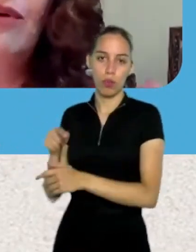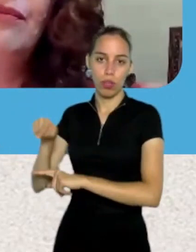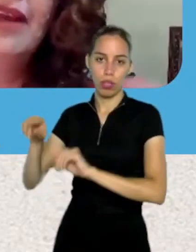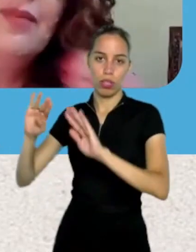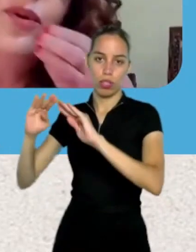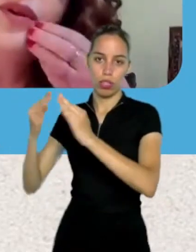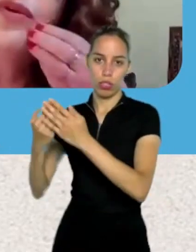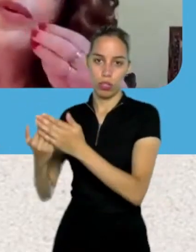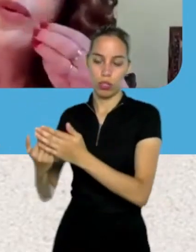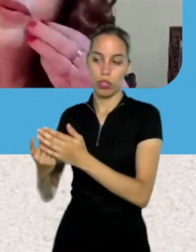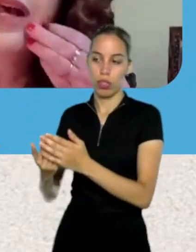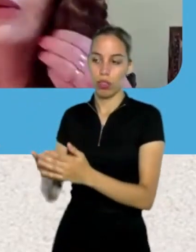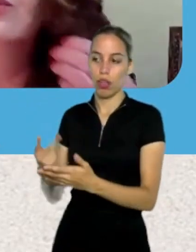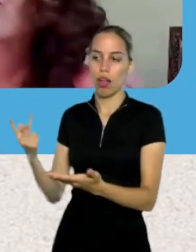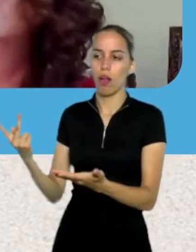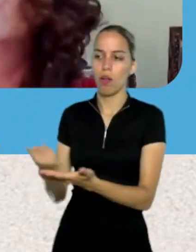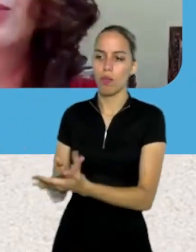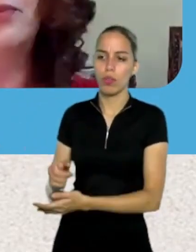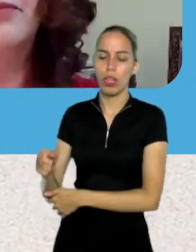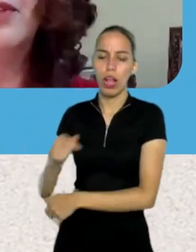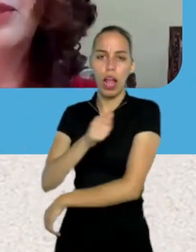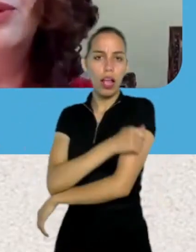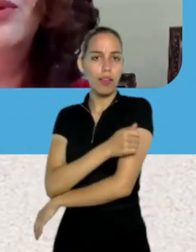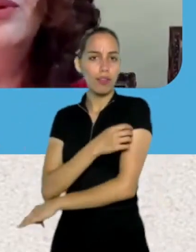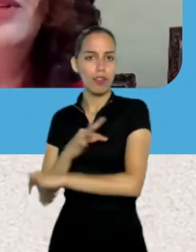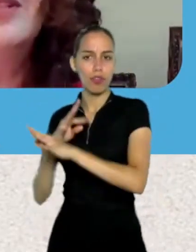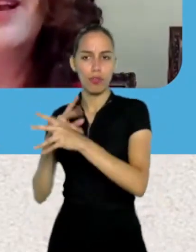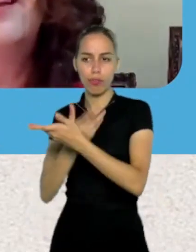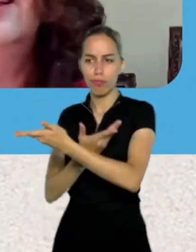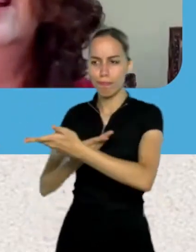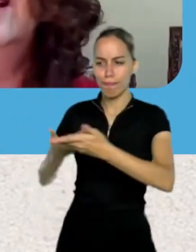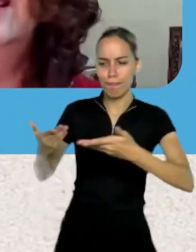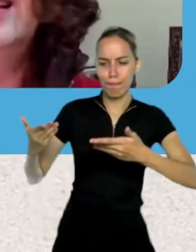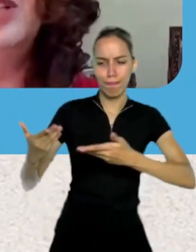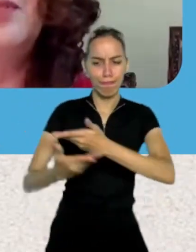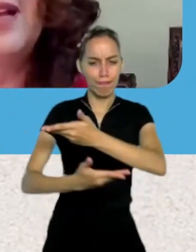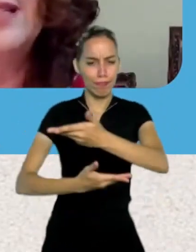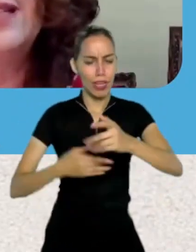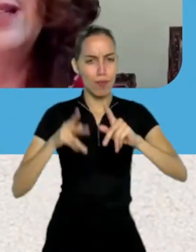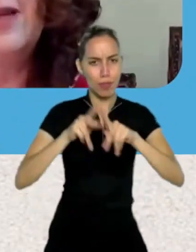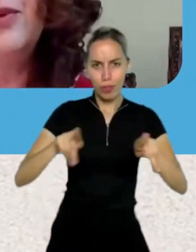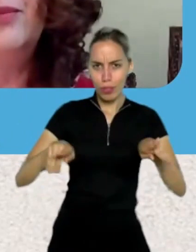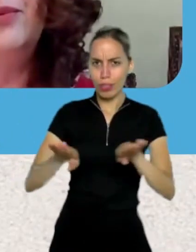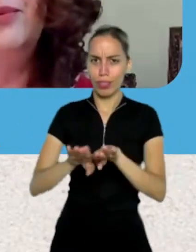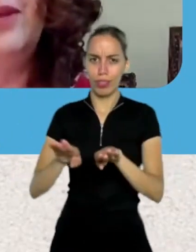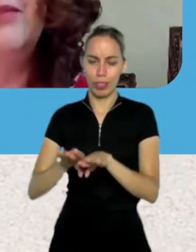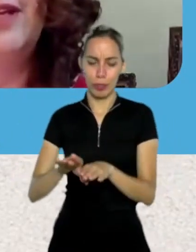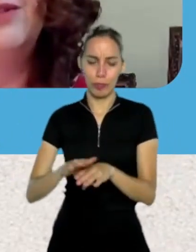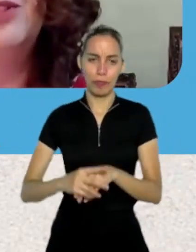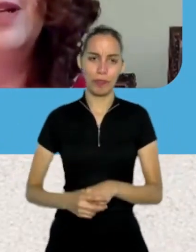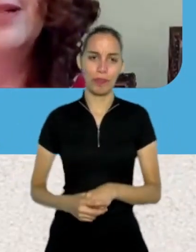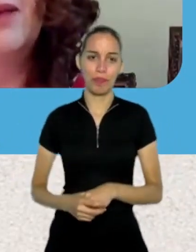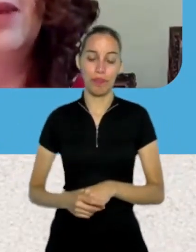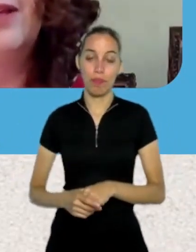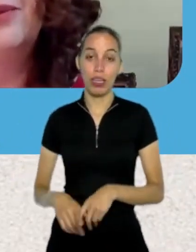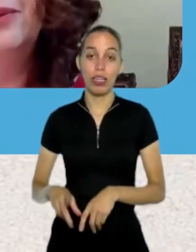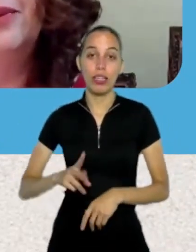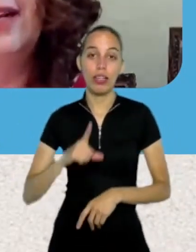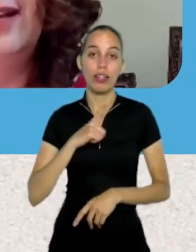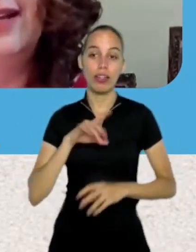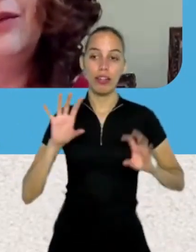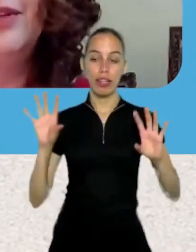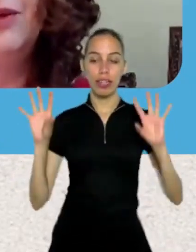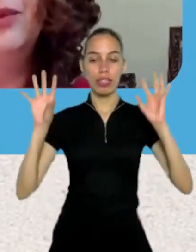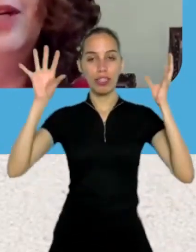a envolver muito os alunos, os professores, né? E a gente fazia sempre um evento de